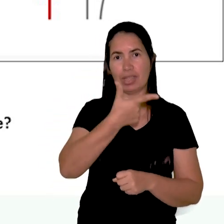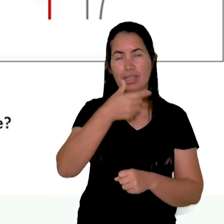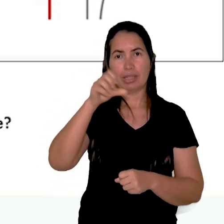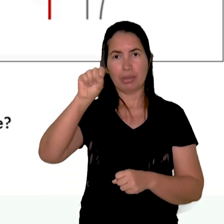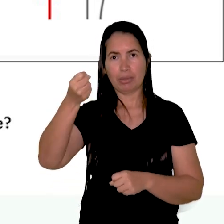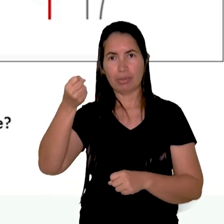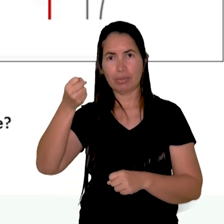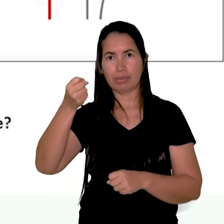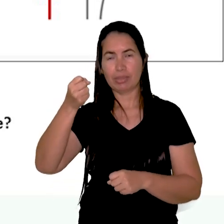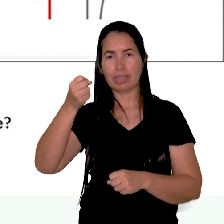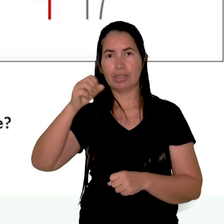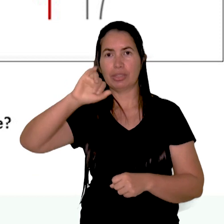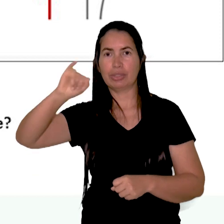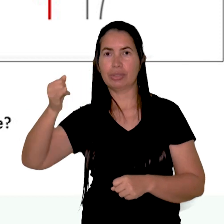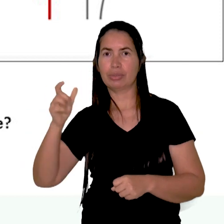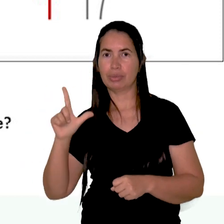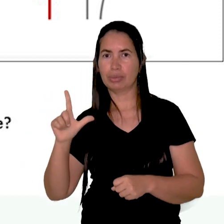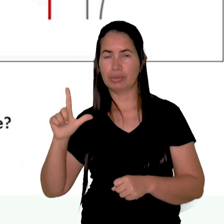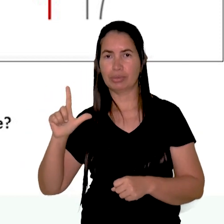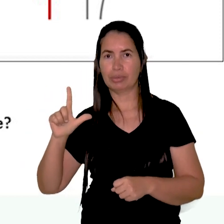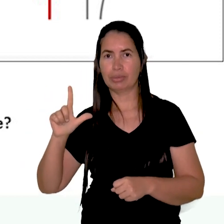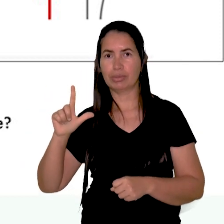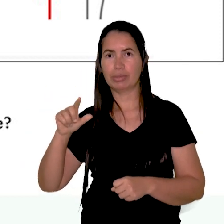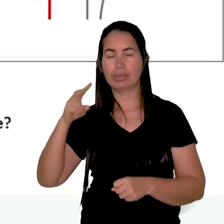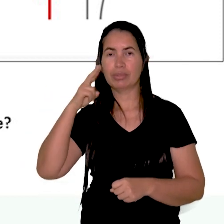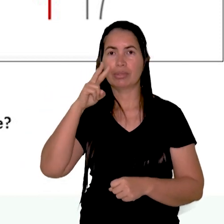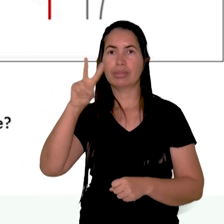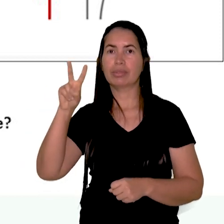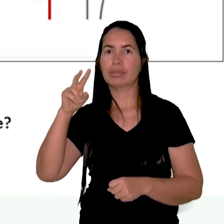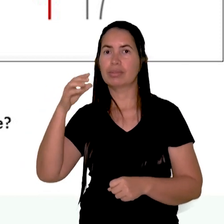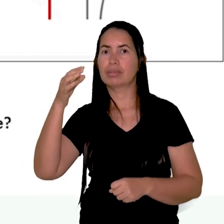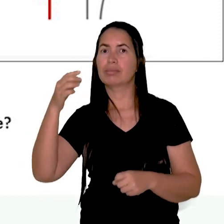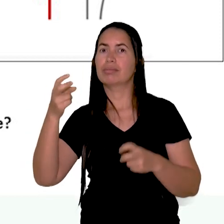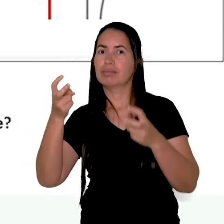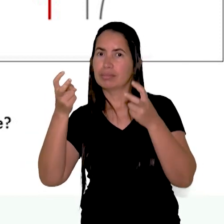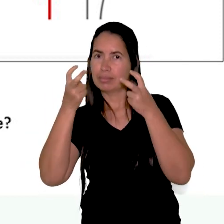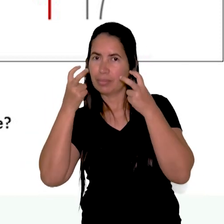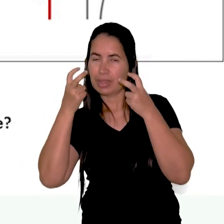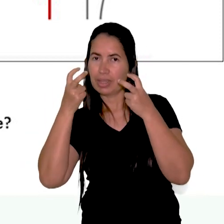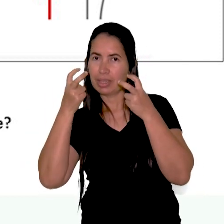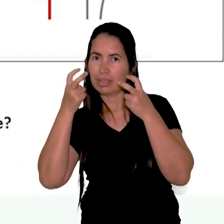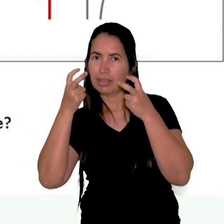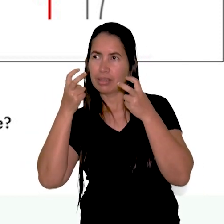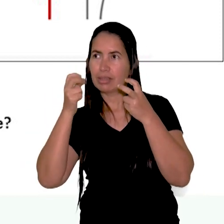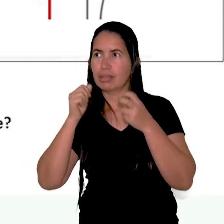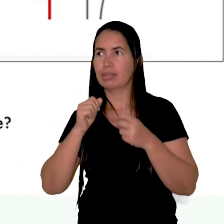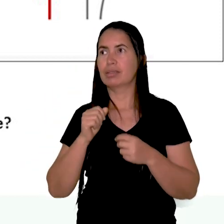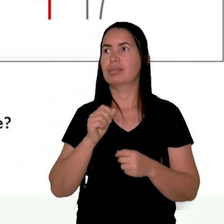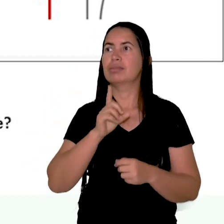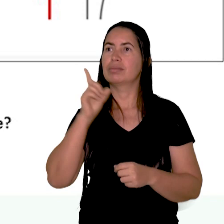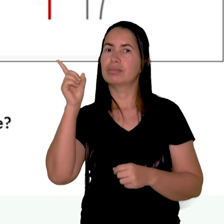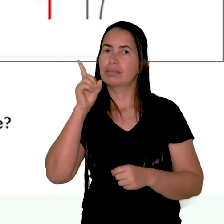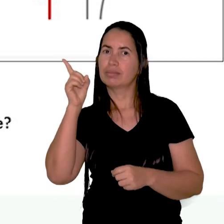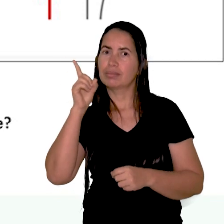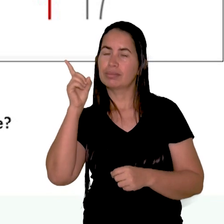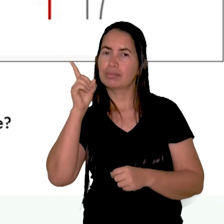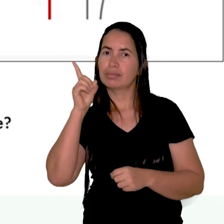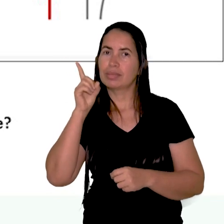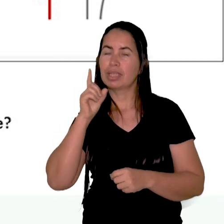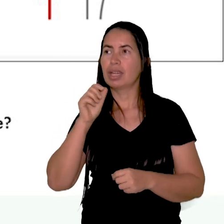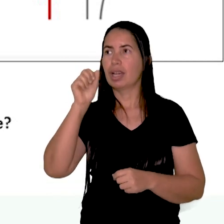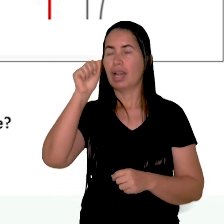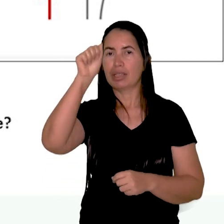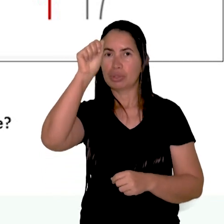julho. Observem, prestem bastante atenção nas setas. Essa setinha